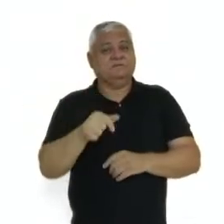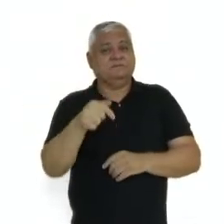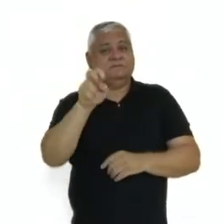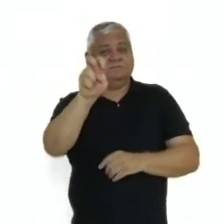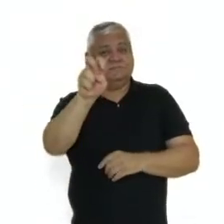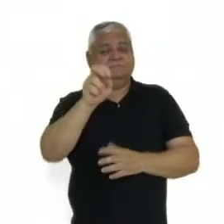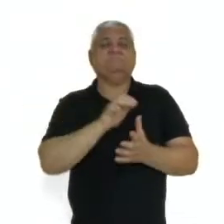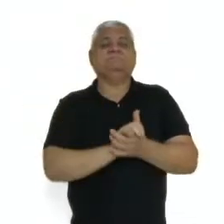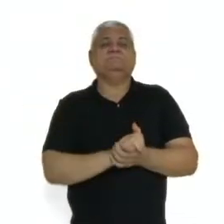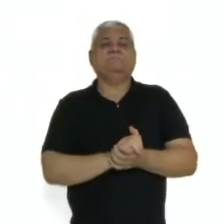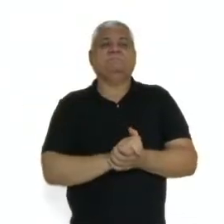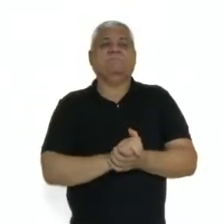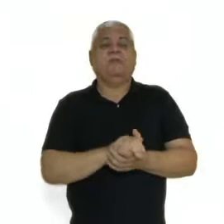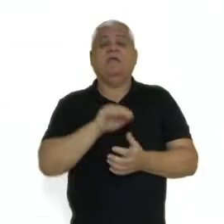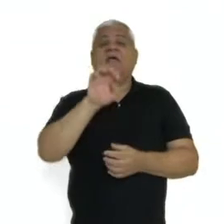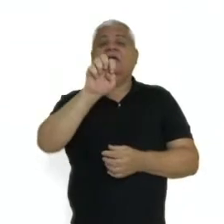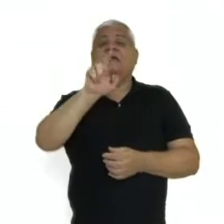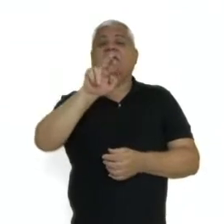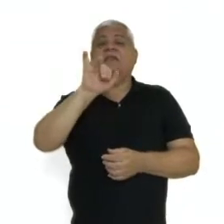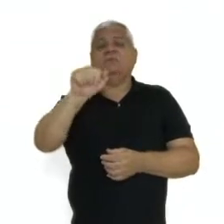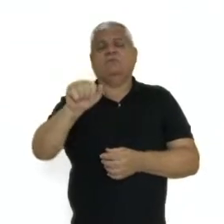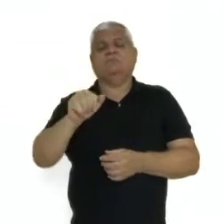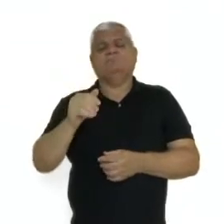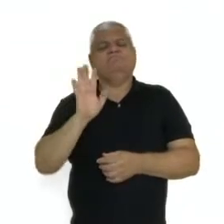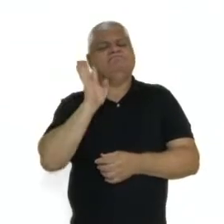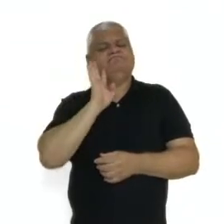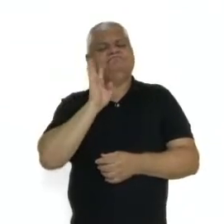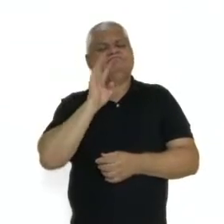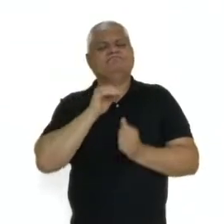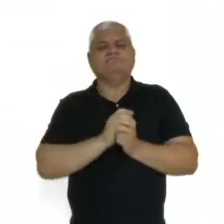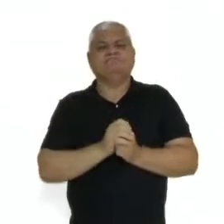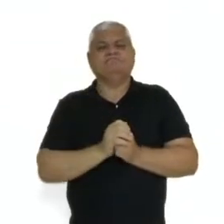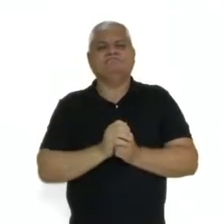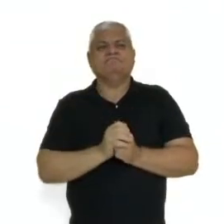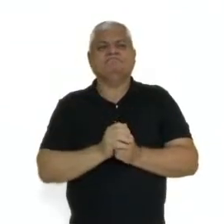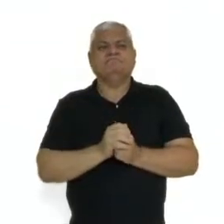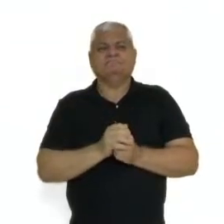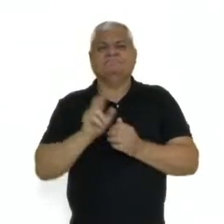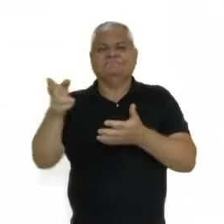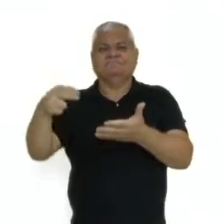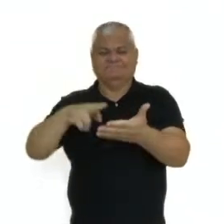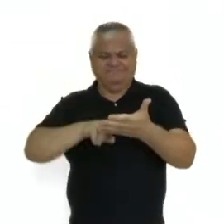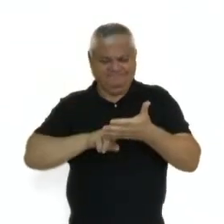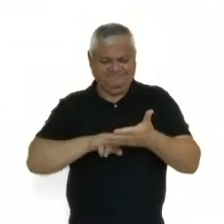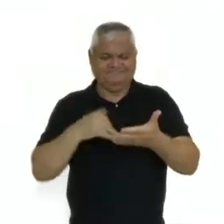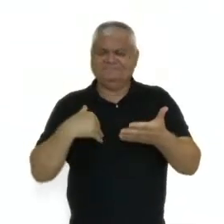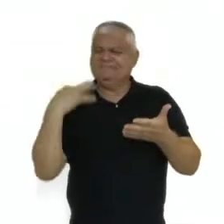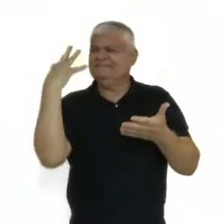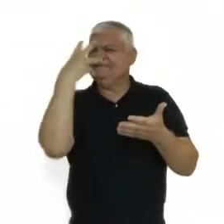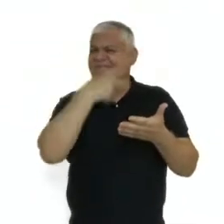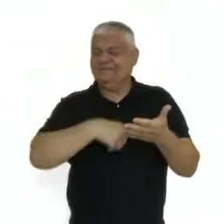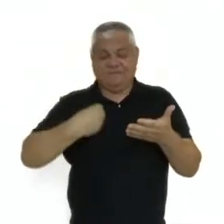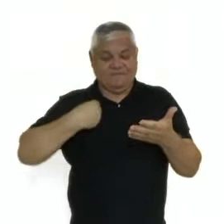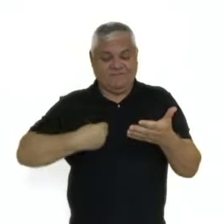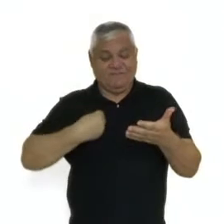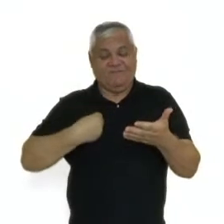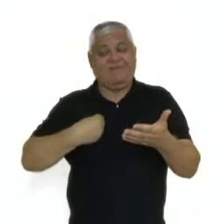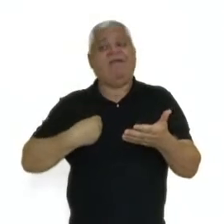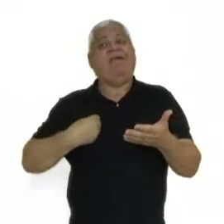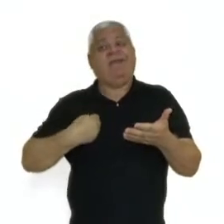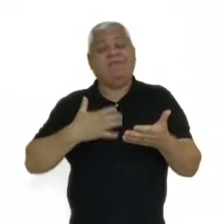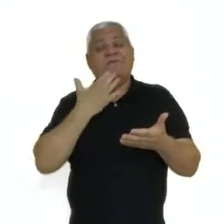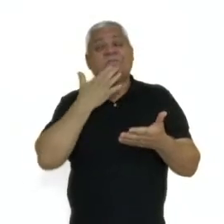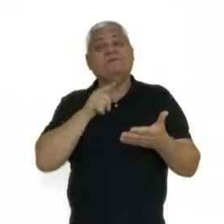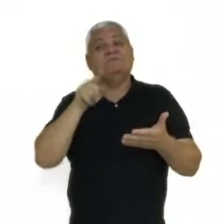12 de setembro de 1975. Érico, meu querido, ainda no belíssimo cartão que você me deu, aqui estou para cobrar-lhe o material